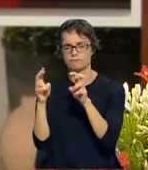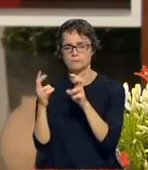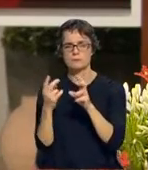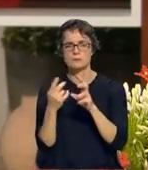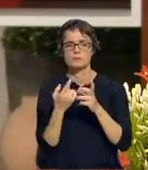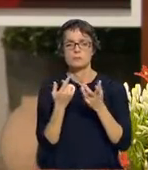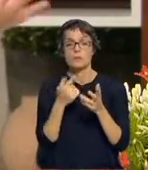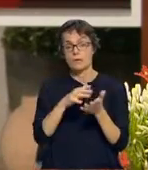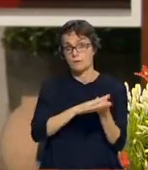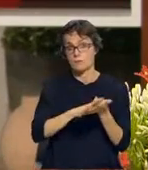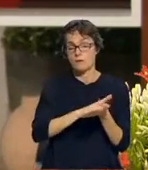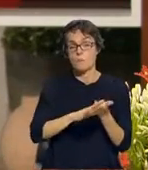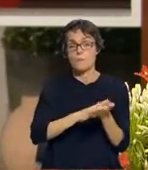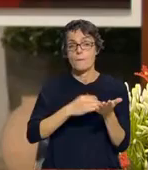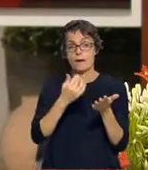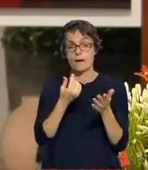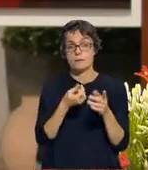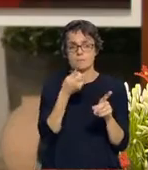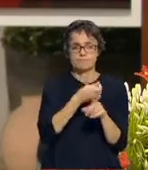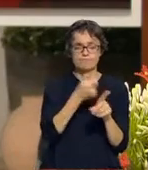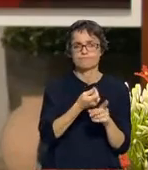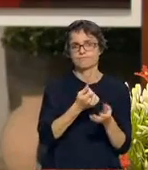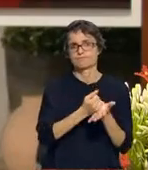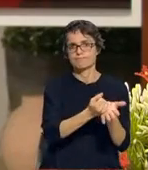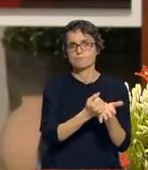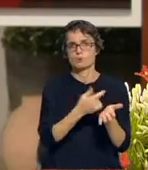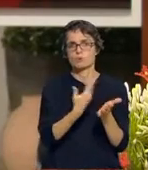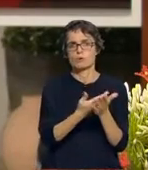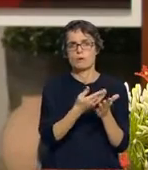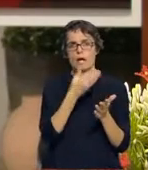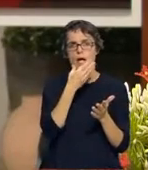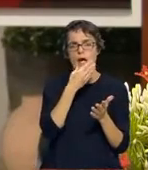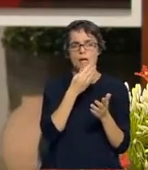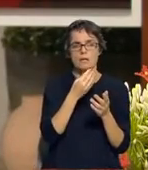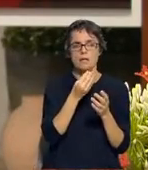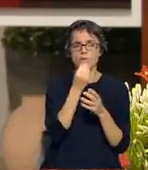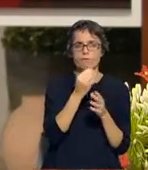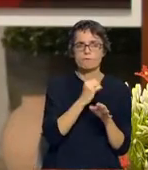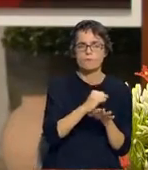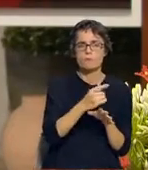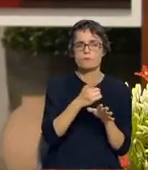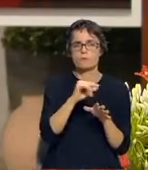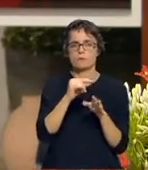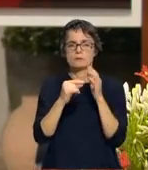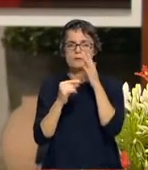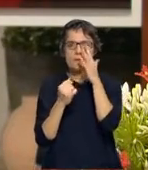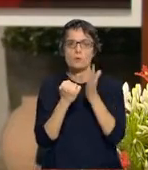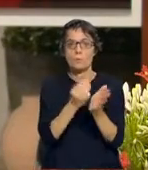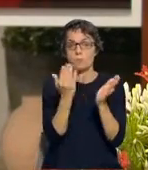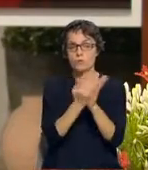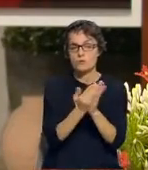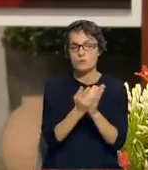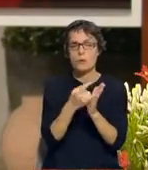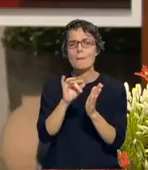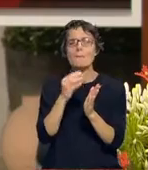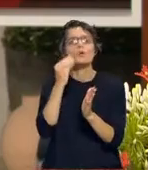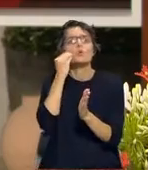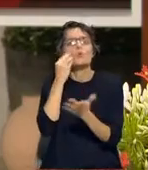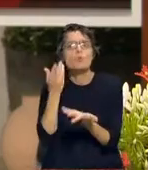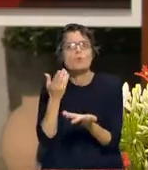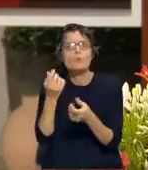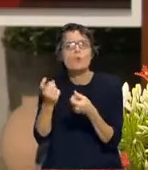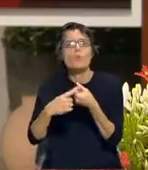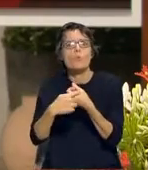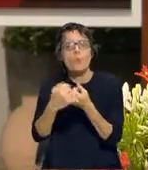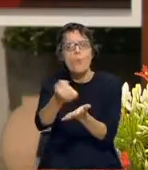mais precisam, inclusivamente no combate à fome, na falta de estrutura para escolar e de poderem ir mais longe. Mas de que forma é que isso é feito e com que